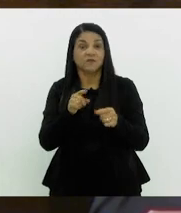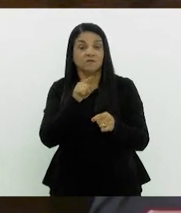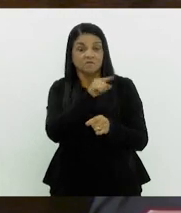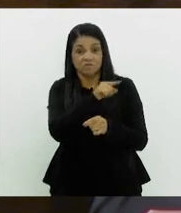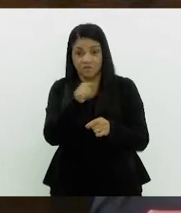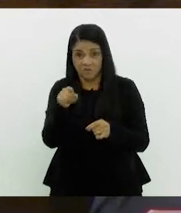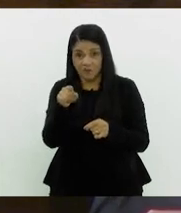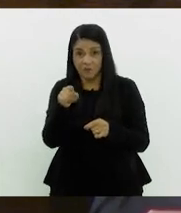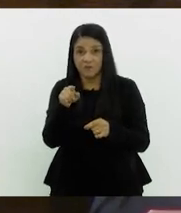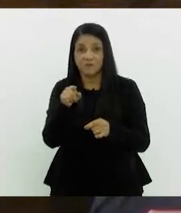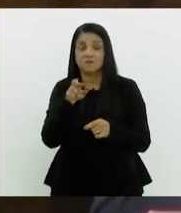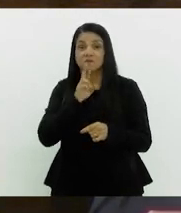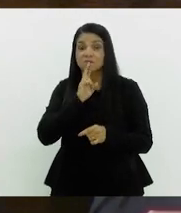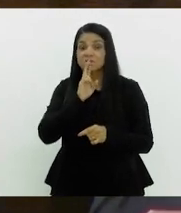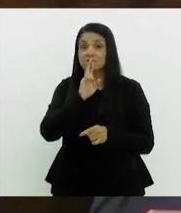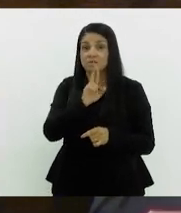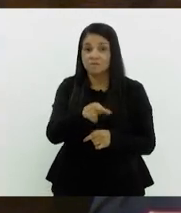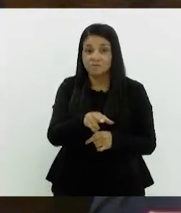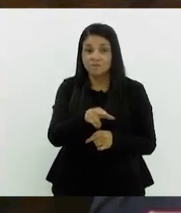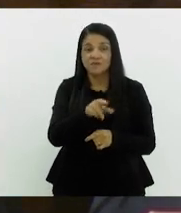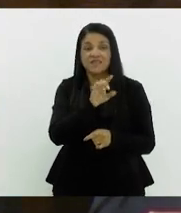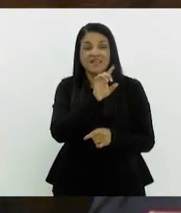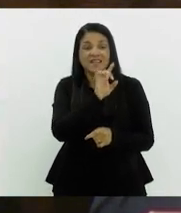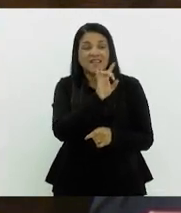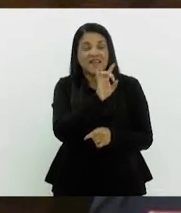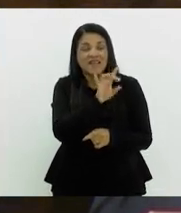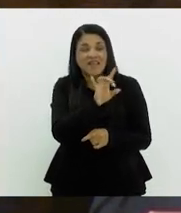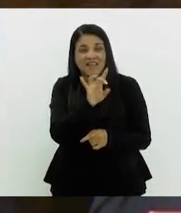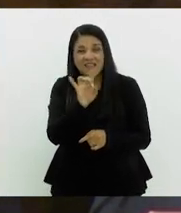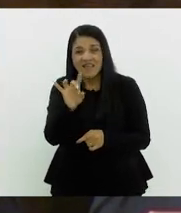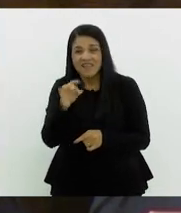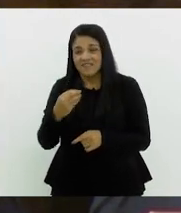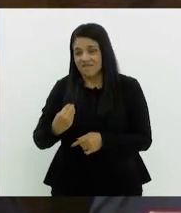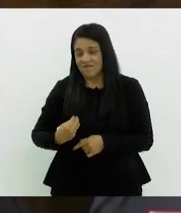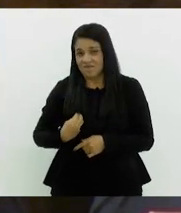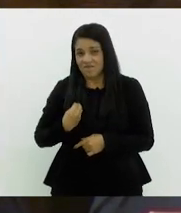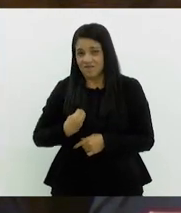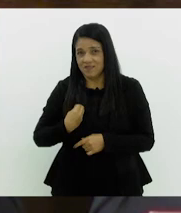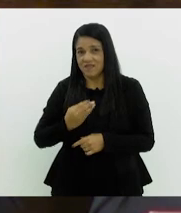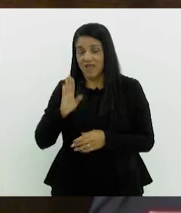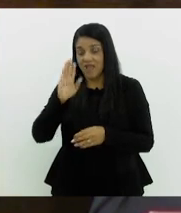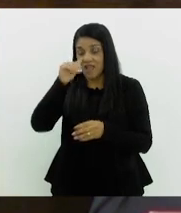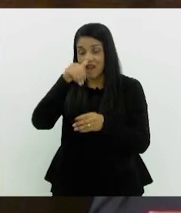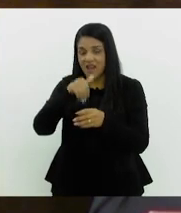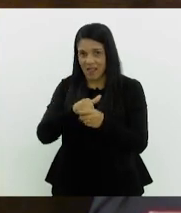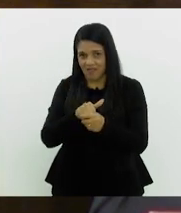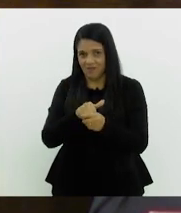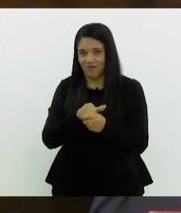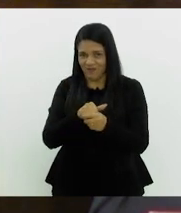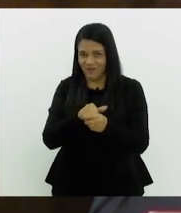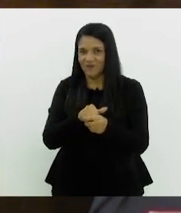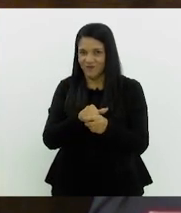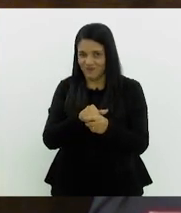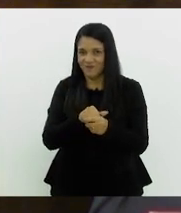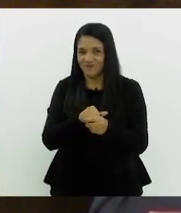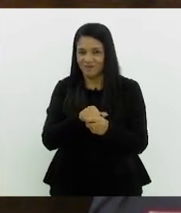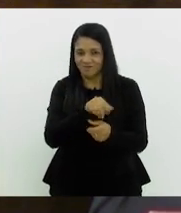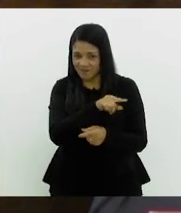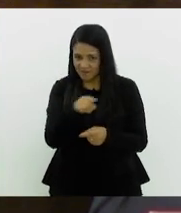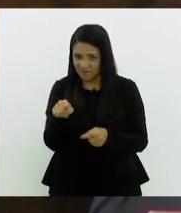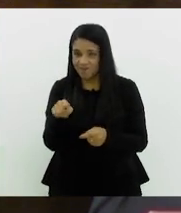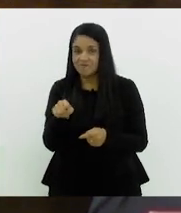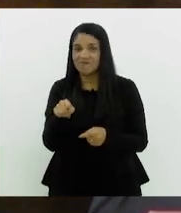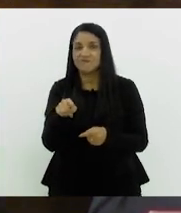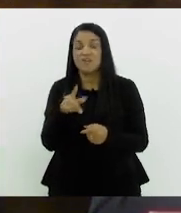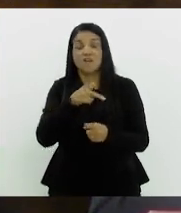pela vida de cada cidadão eleito pelos parlamentares. Então, em cada vitória,